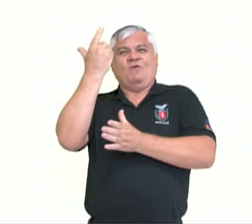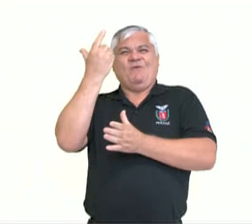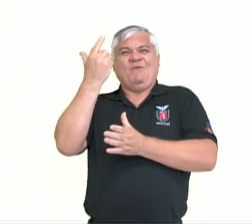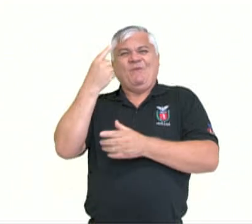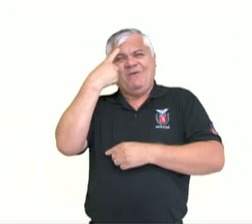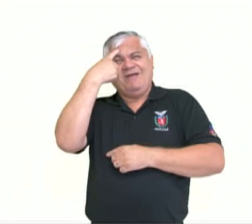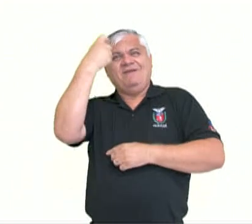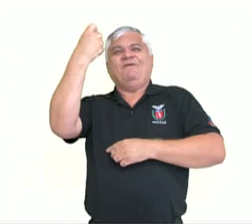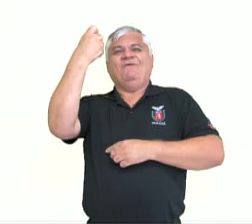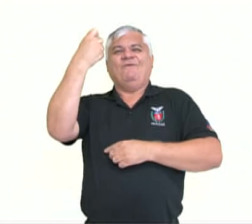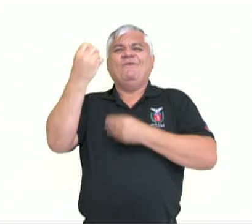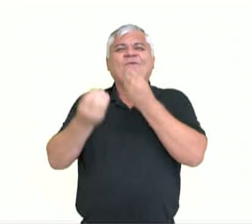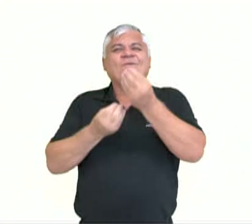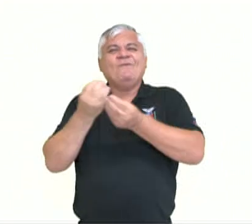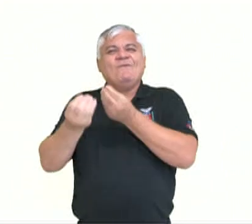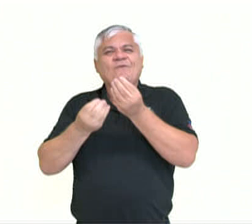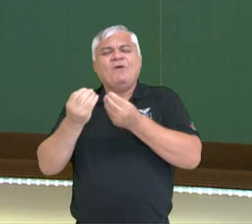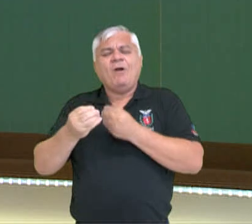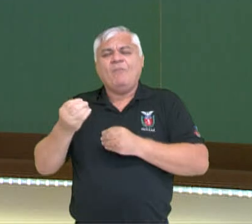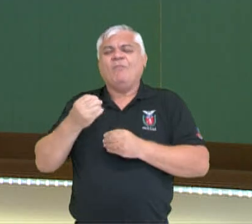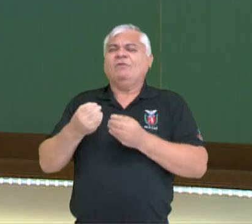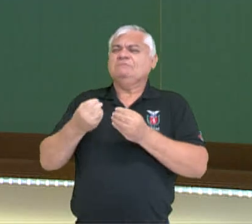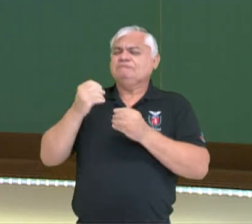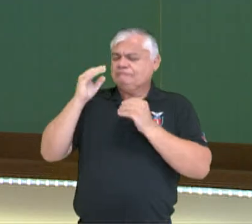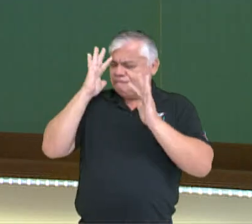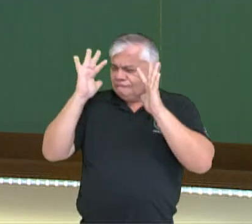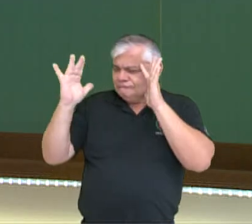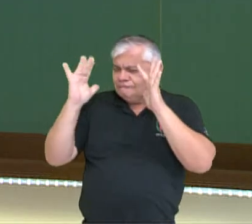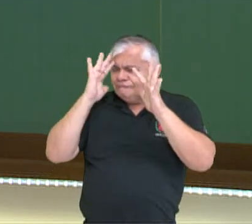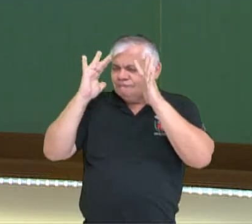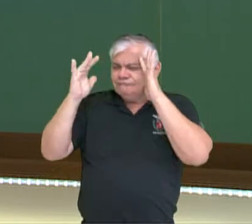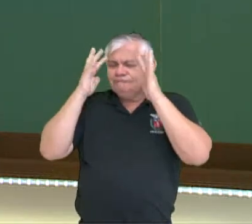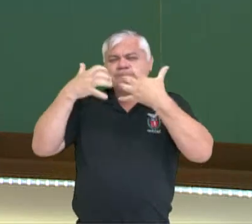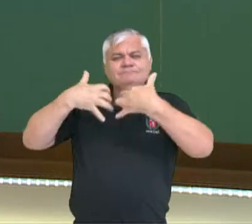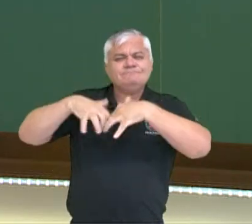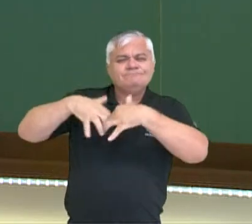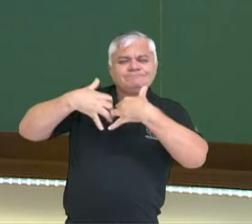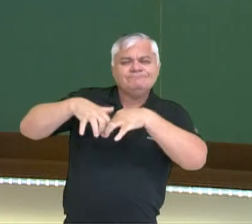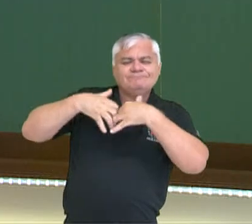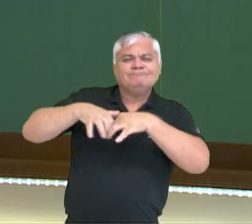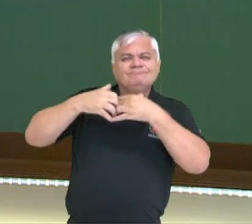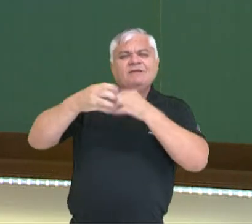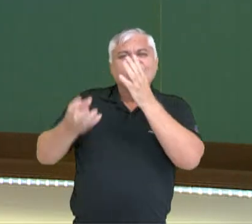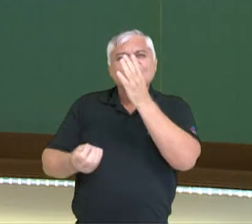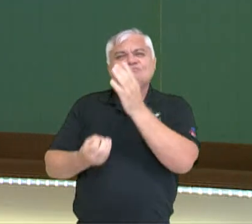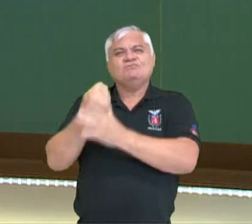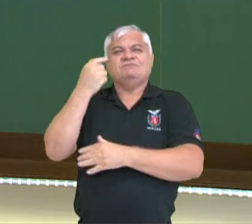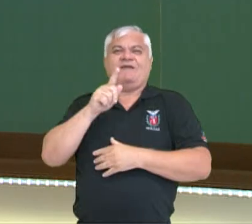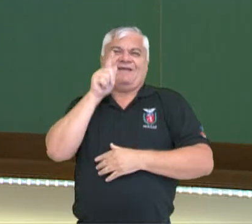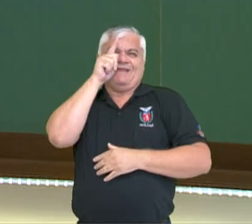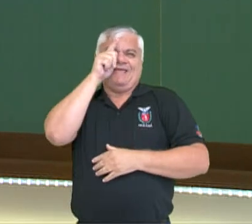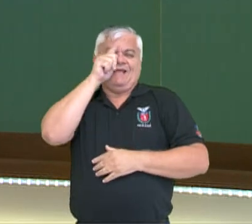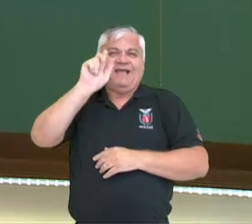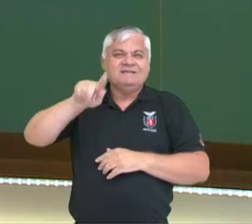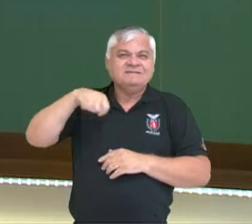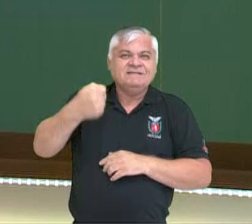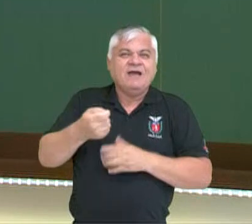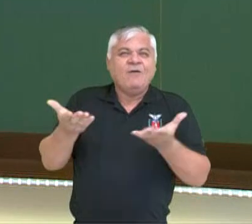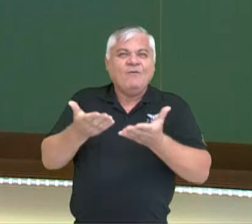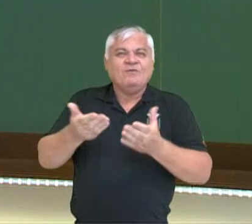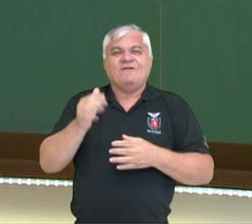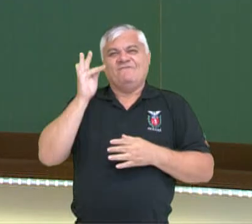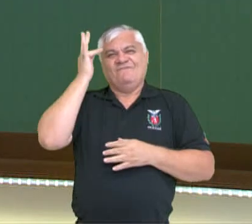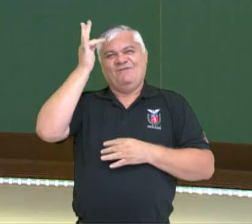uma nova forma de se compreender, de se pensar a realidade, que a gente conhece hoje como filosofia, que a gente tem